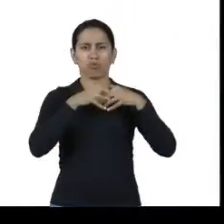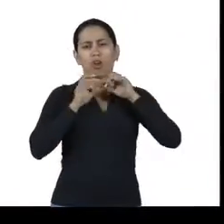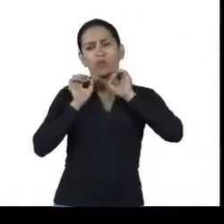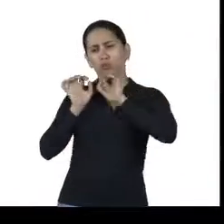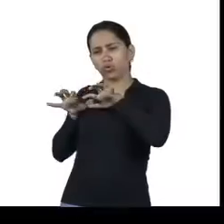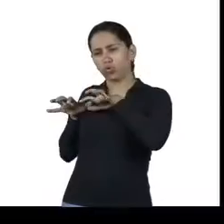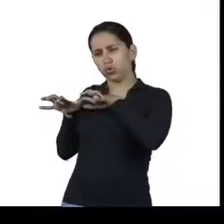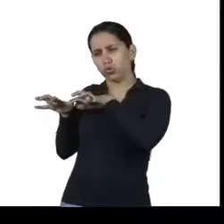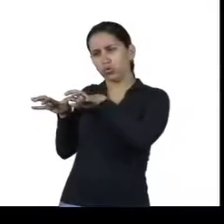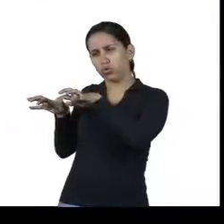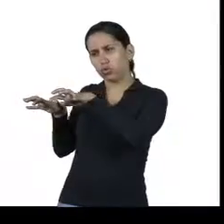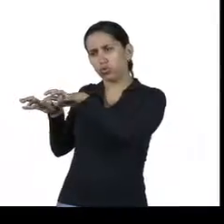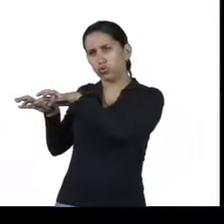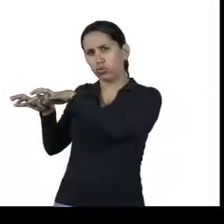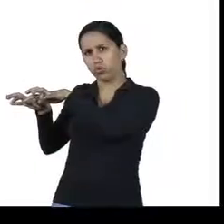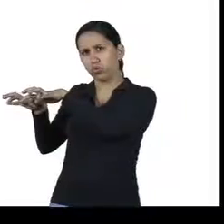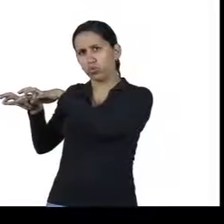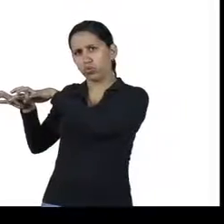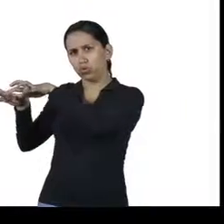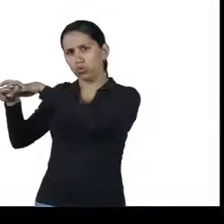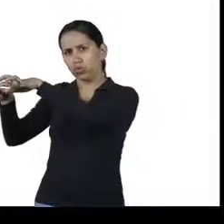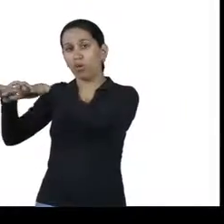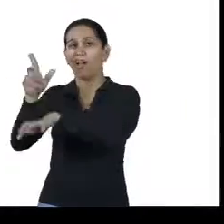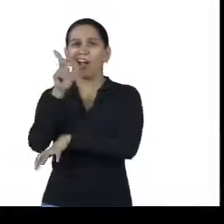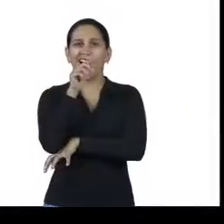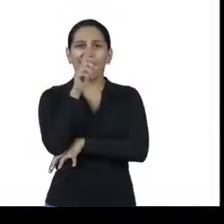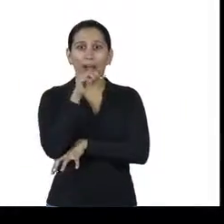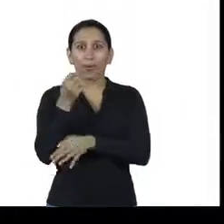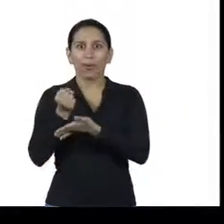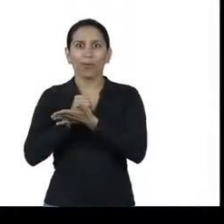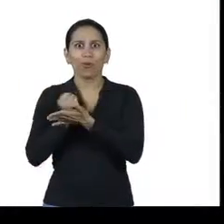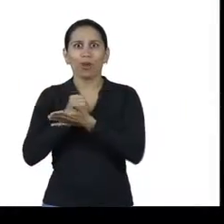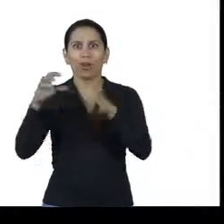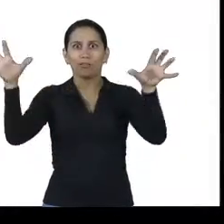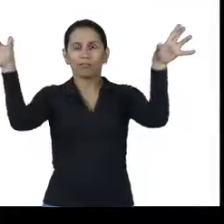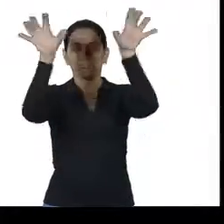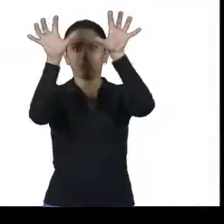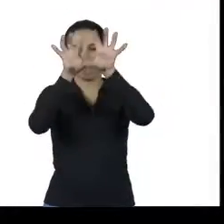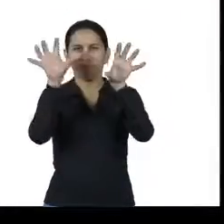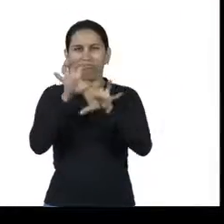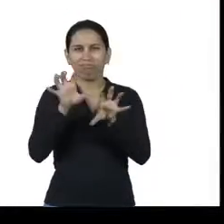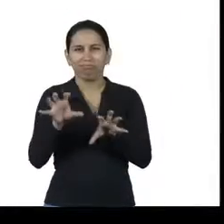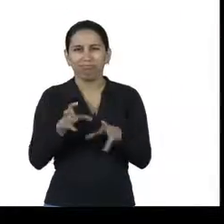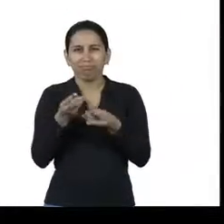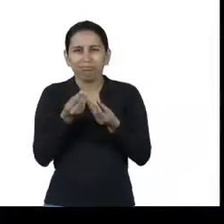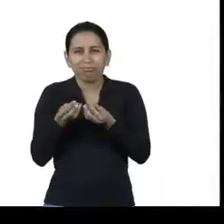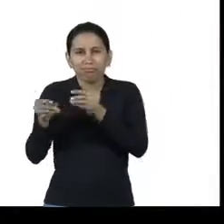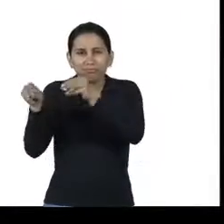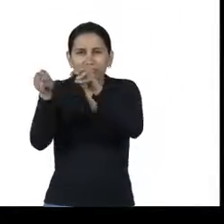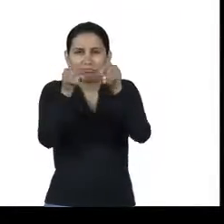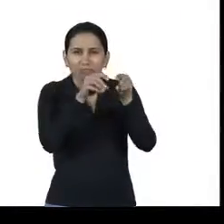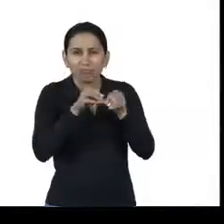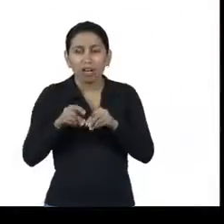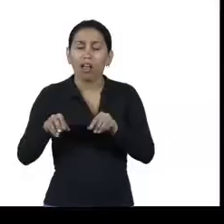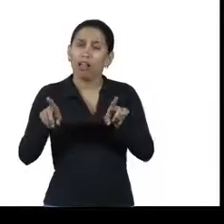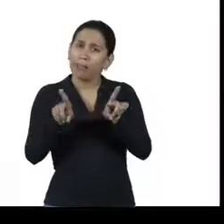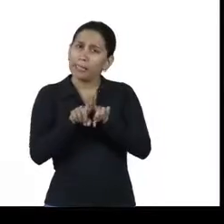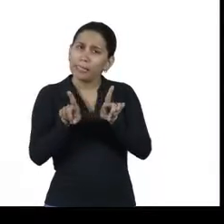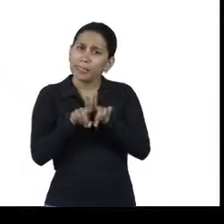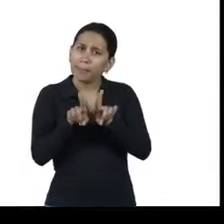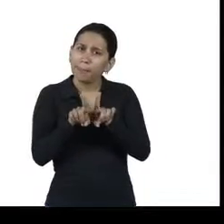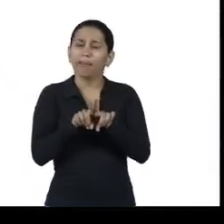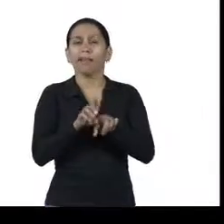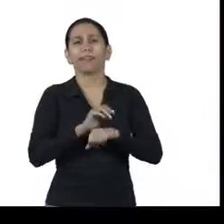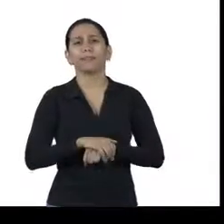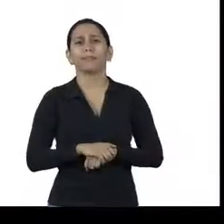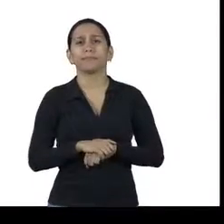e equipamentos para controlar a poeira em suspensão. Veículo hidrante. Pode ainda se utilizar os inibidores de poeira adicionada